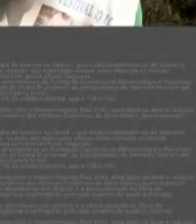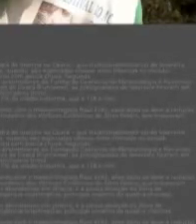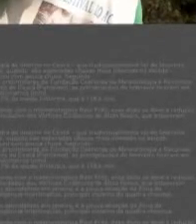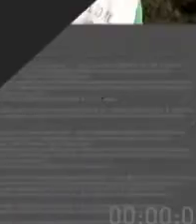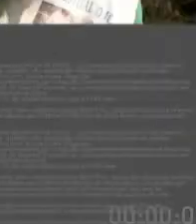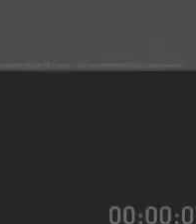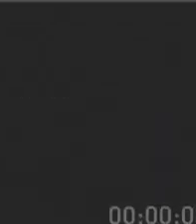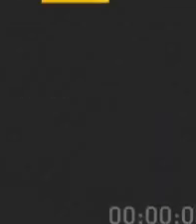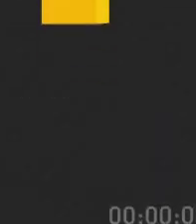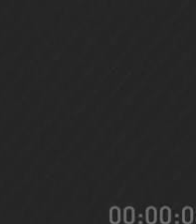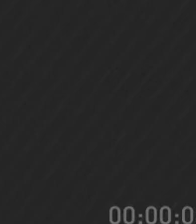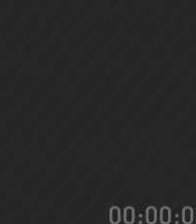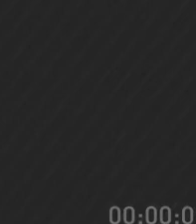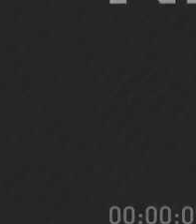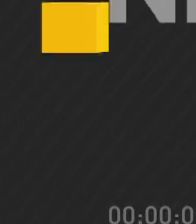ae